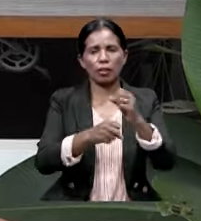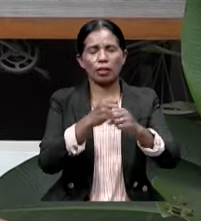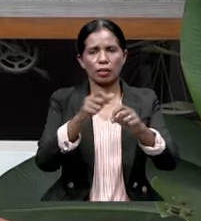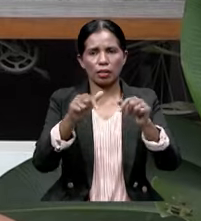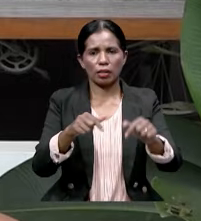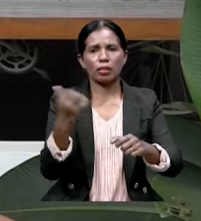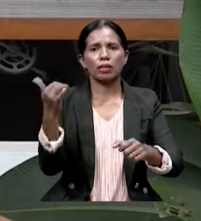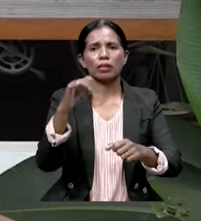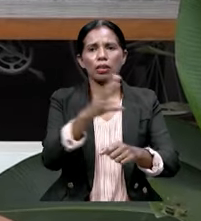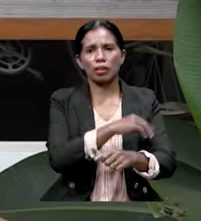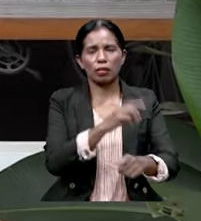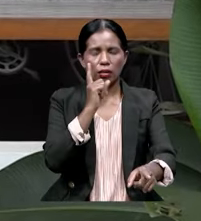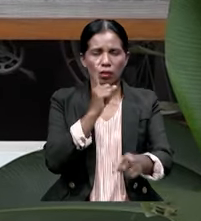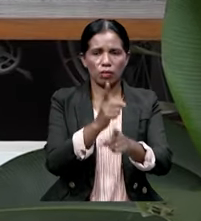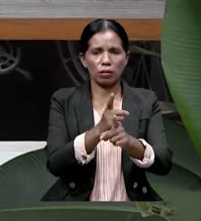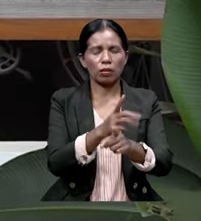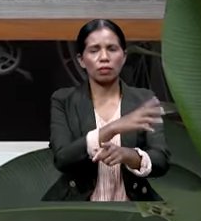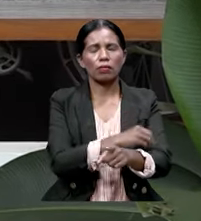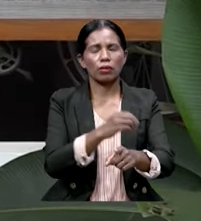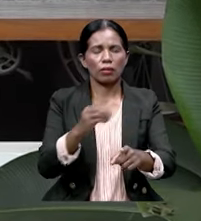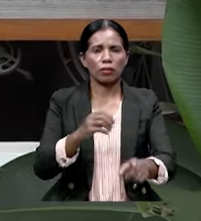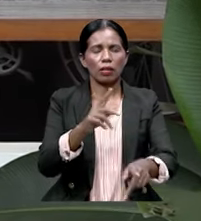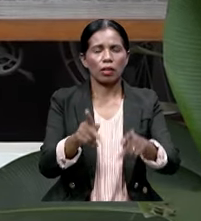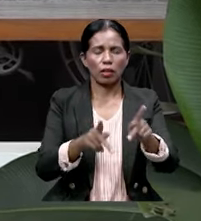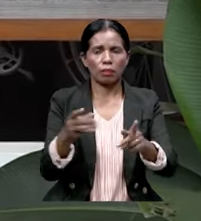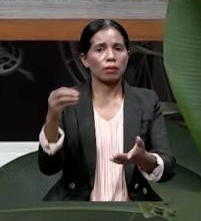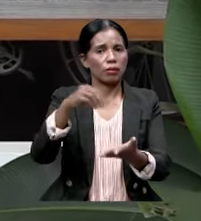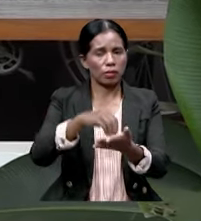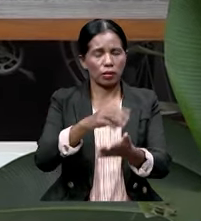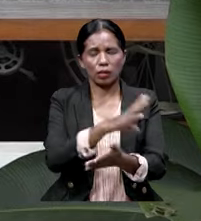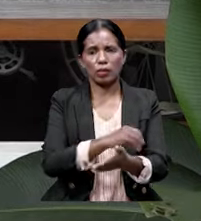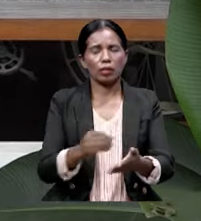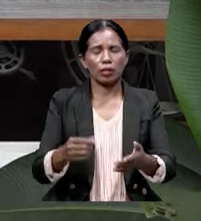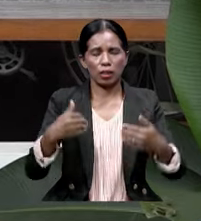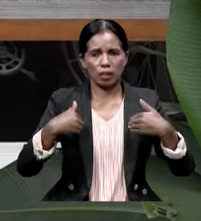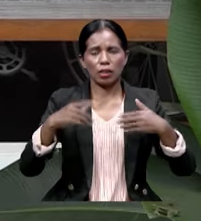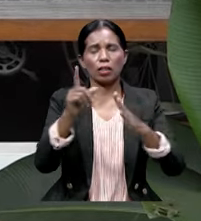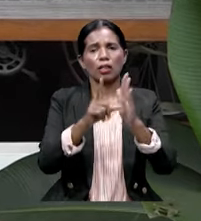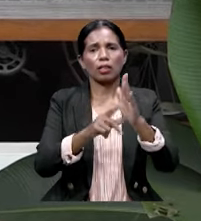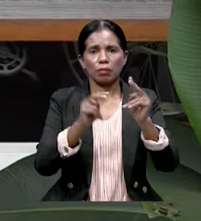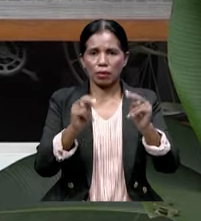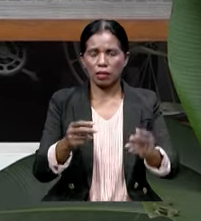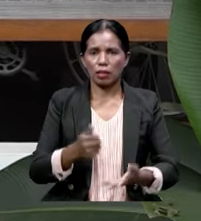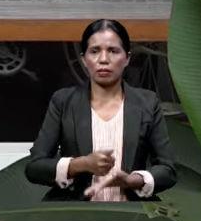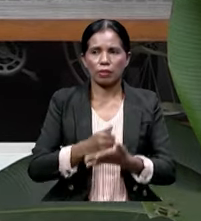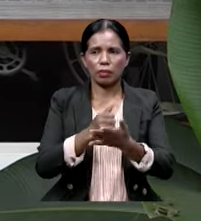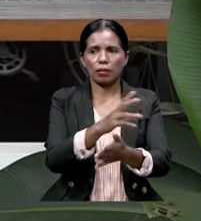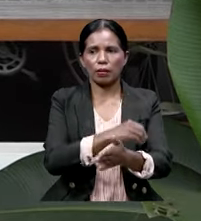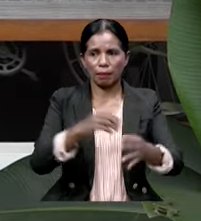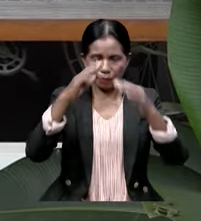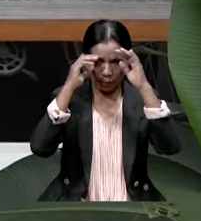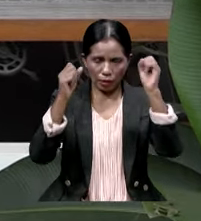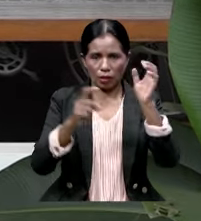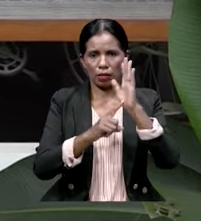iya sugestan konkretu ruma ba investidor sira. Tama agora iya legislasaun idane be precisa ona aprova. No presidente informa